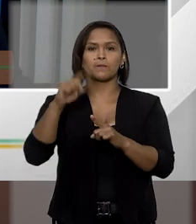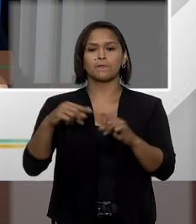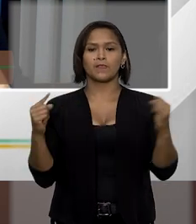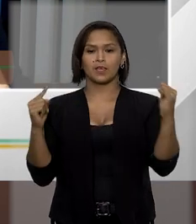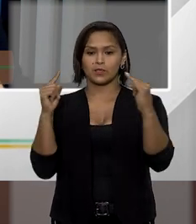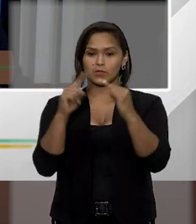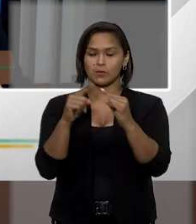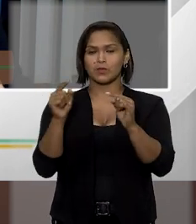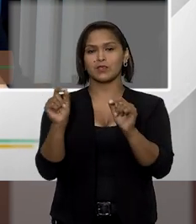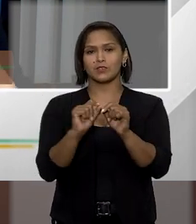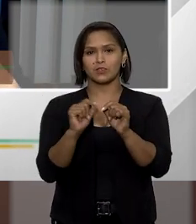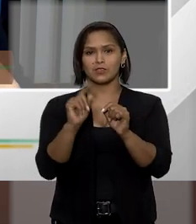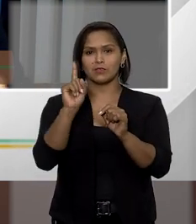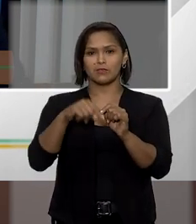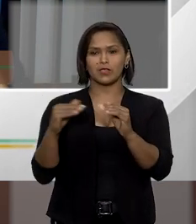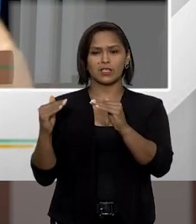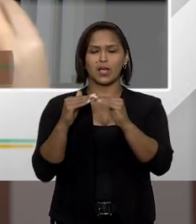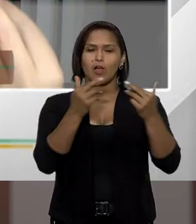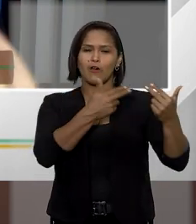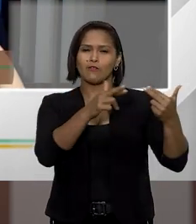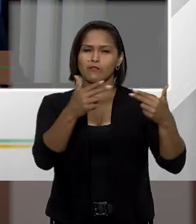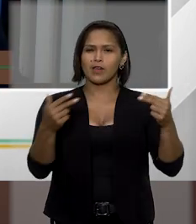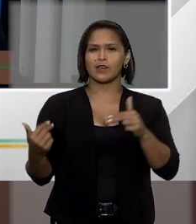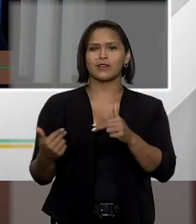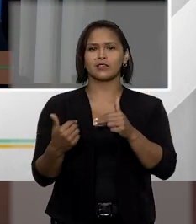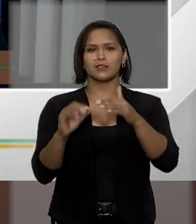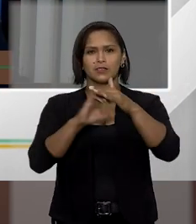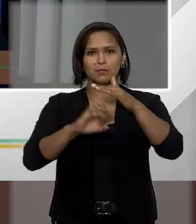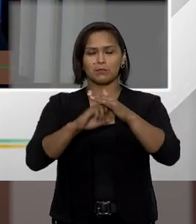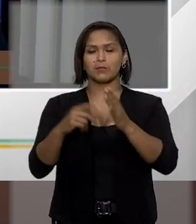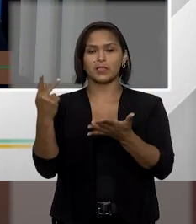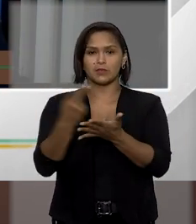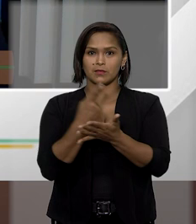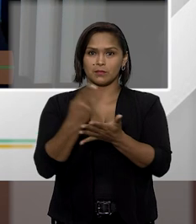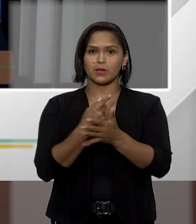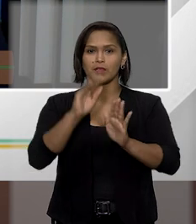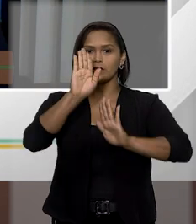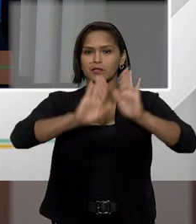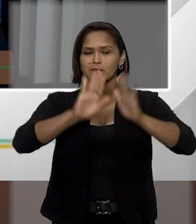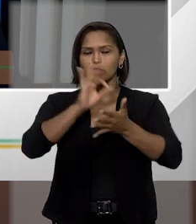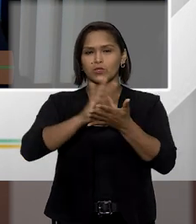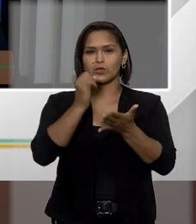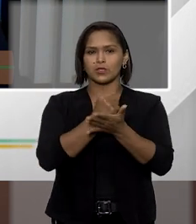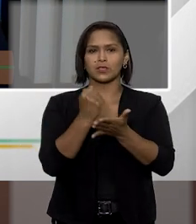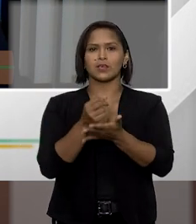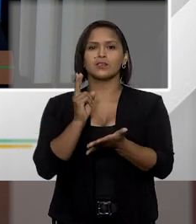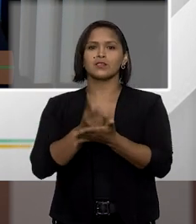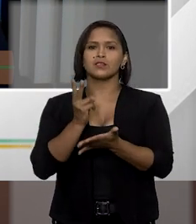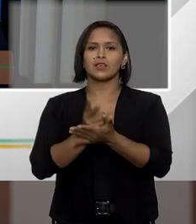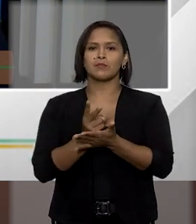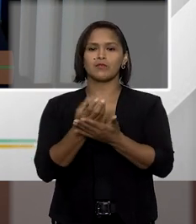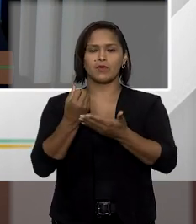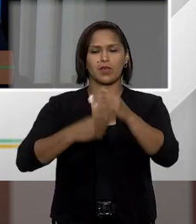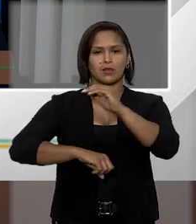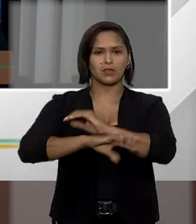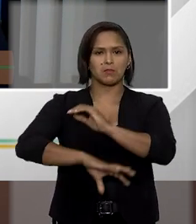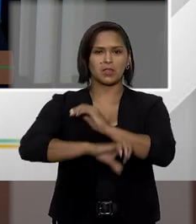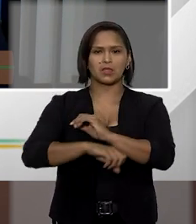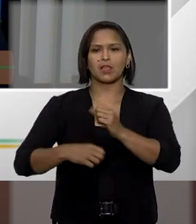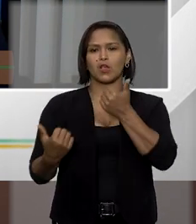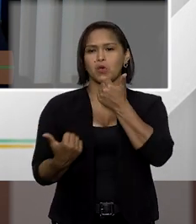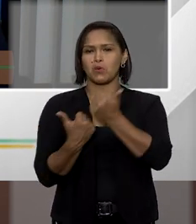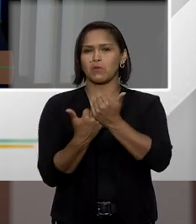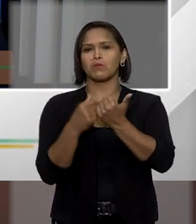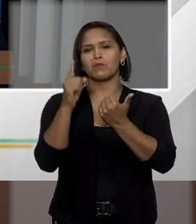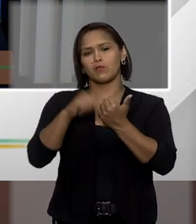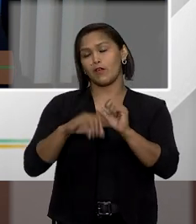as combinações realizadas com várias outras empresas para o cometimento de licitações sempre foi nutrida por um ambiente de